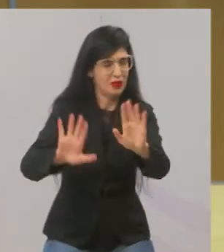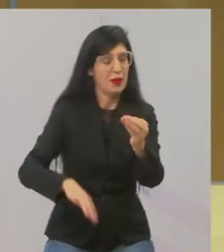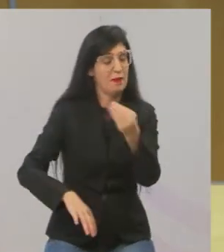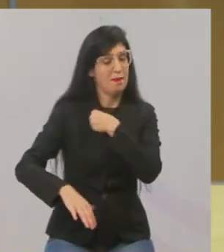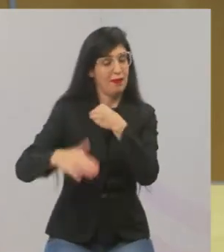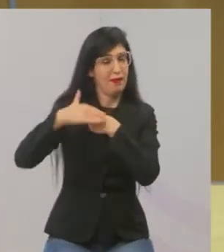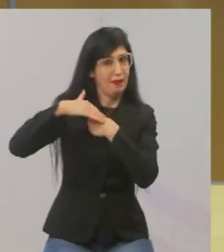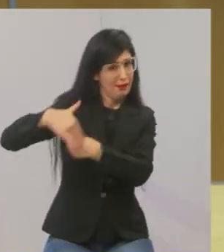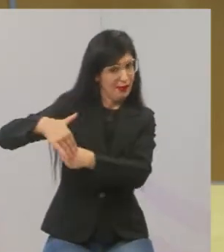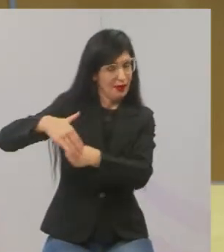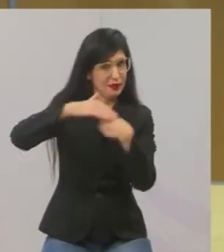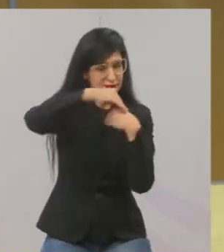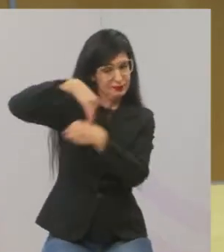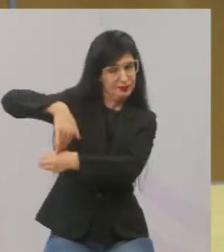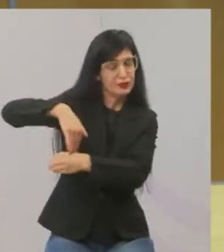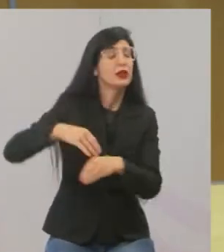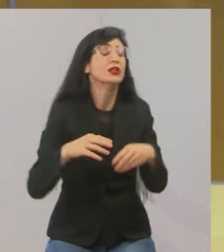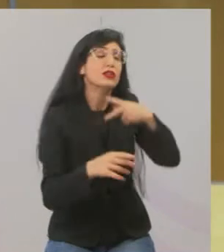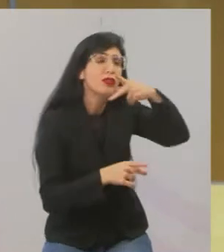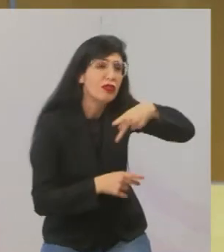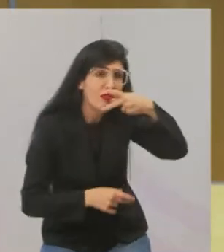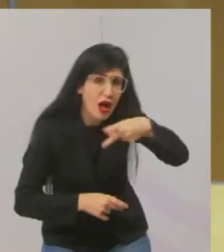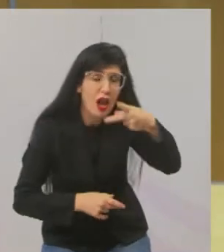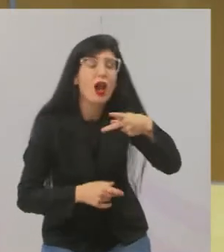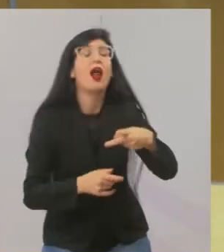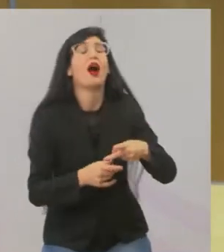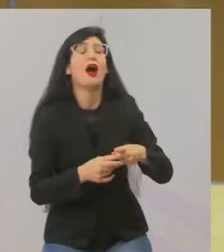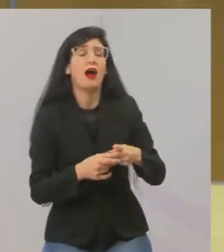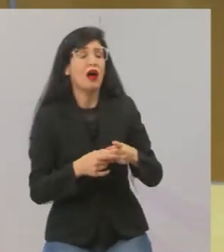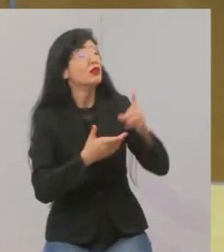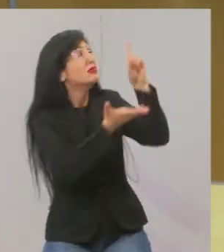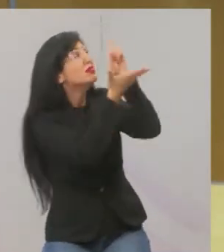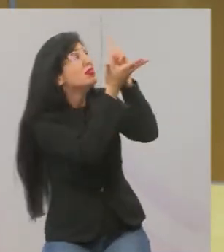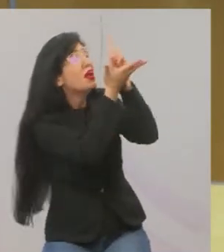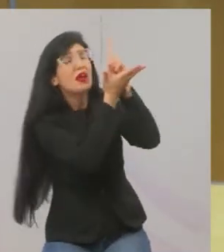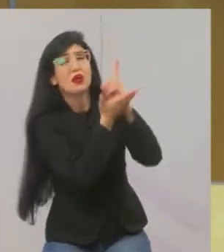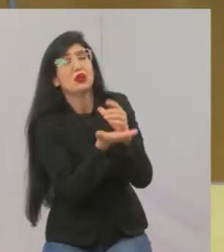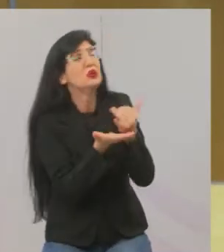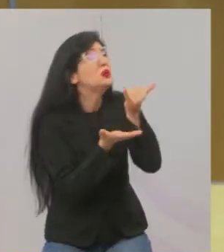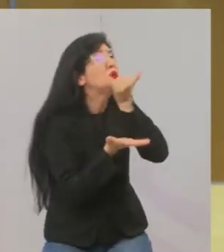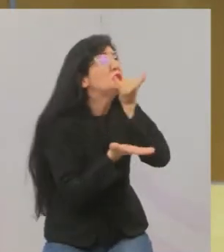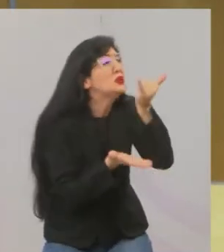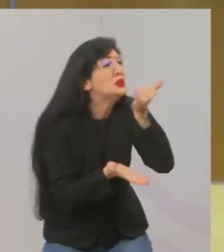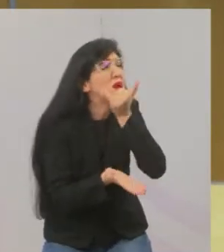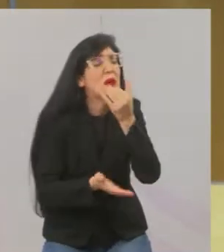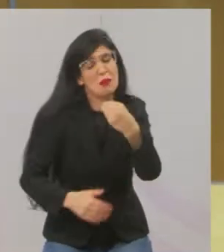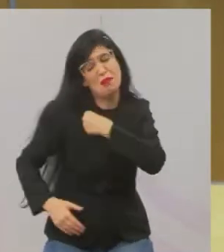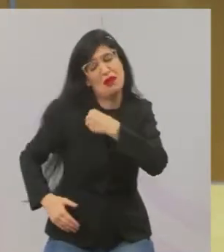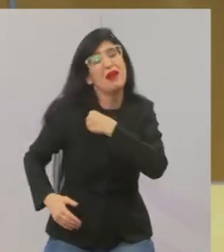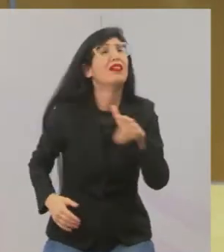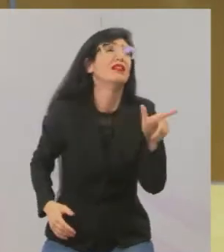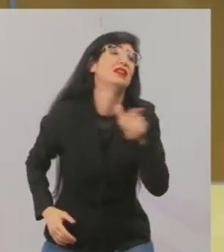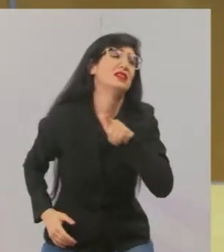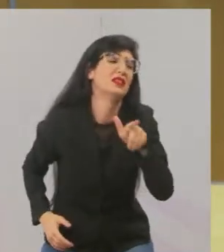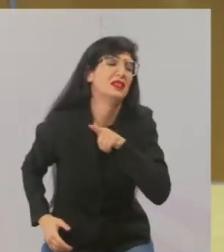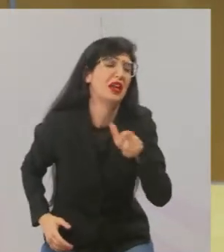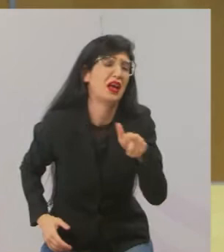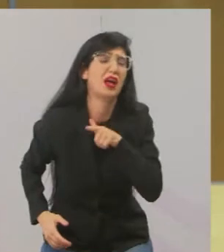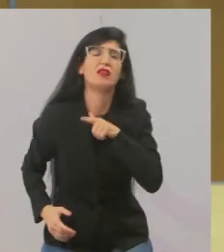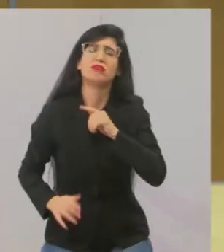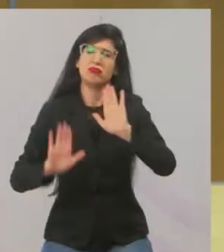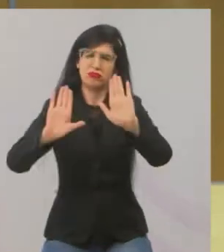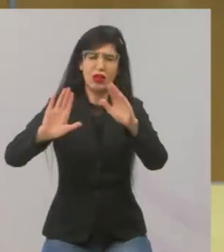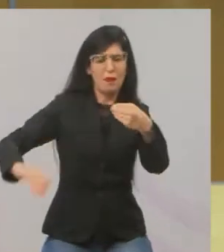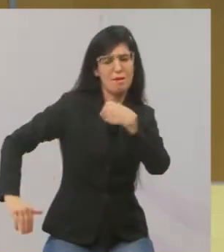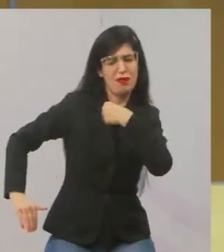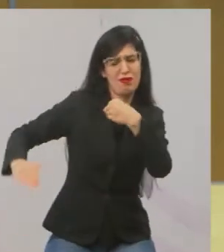confessarmos os nossos pecados, Ele é fiel e justo para perdoar os nossos